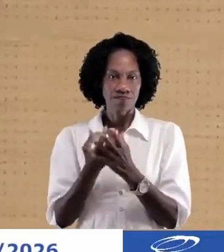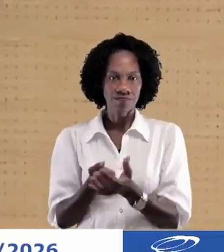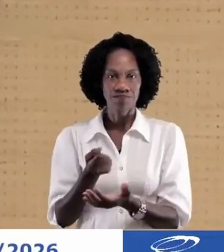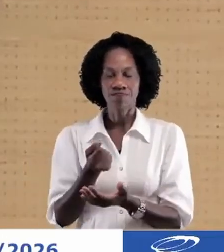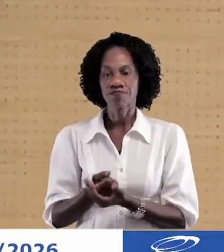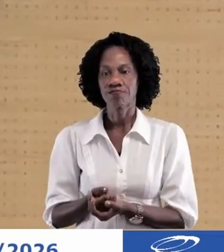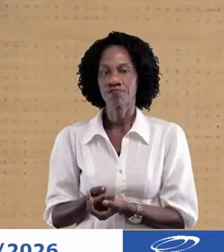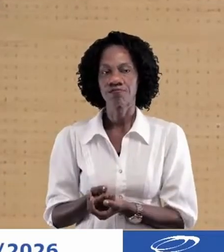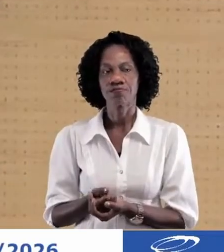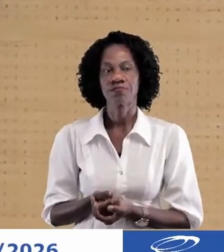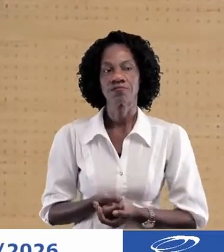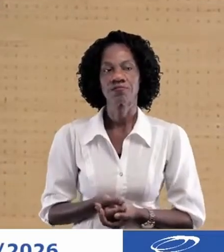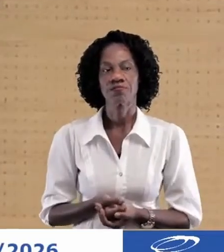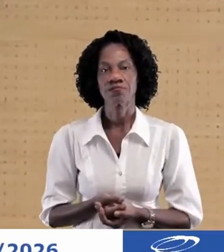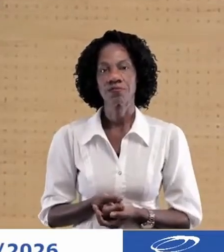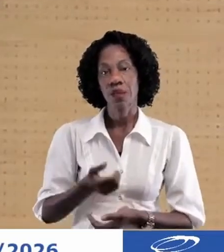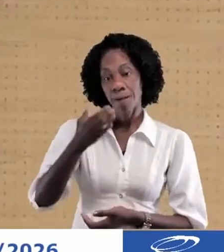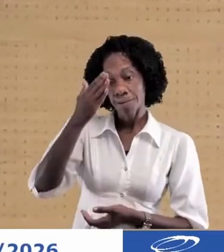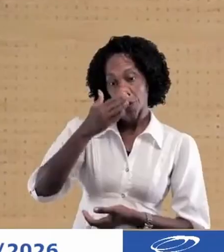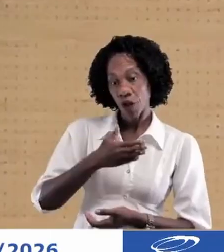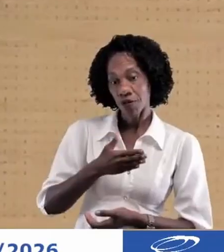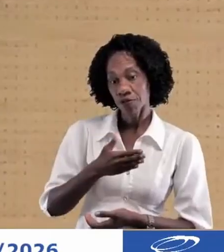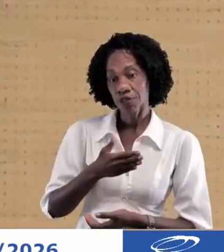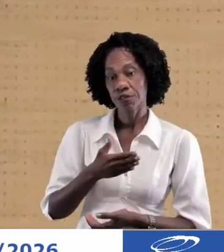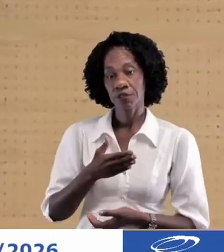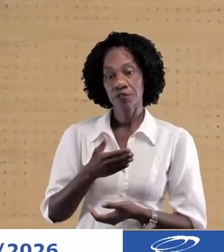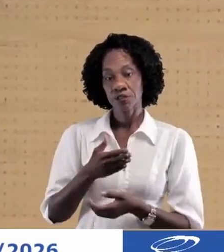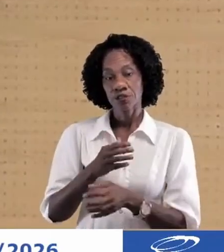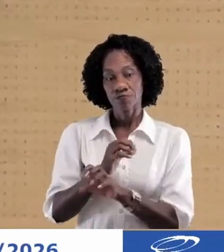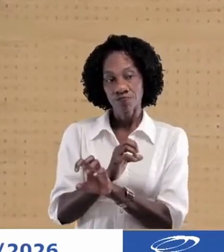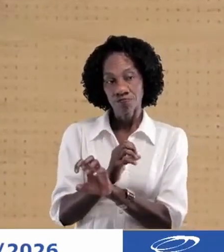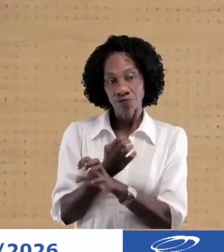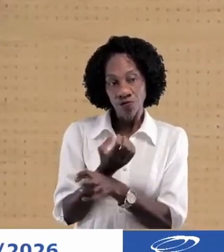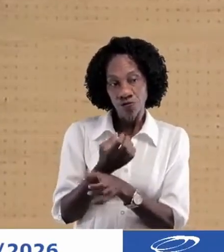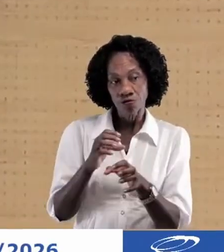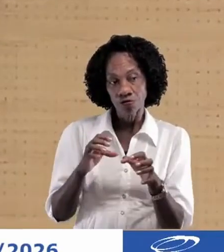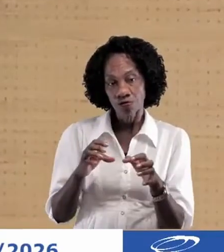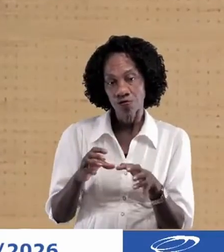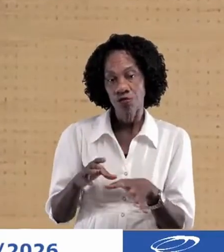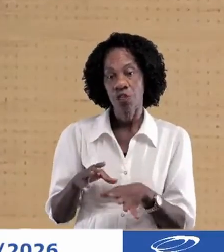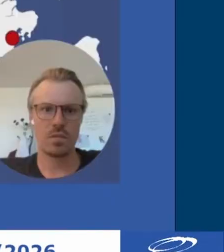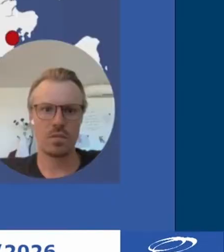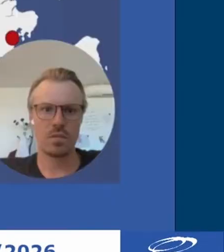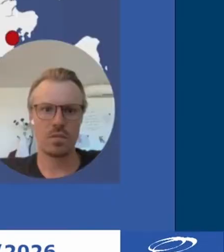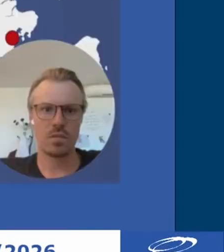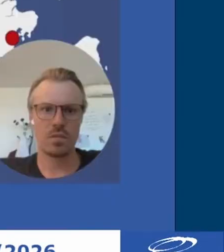atividade de antimicrobianos em biofilme, osso, líquido sinovial e tecido do disco intervertebral.